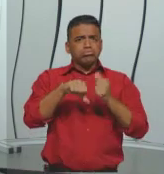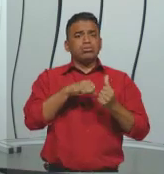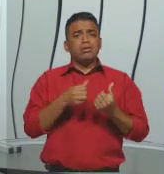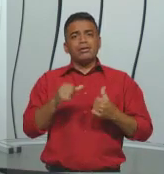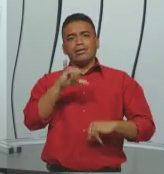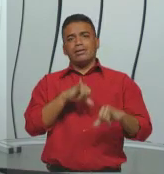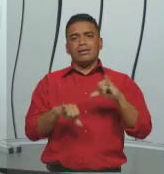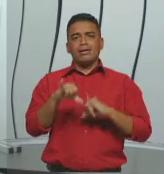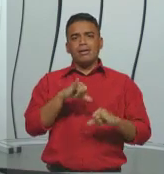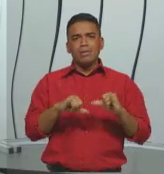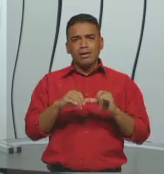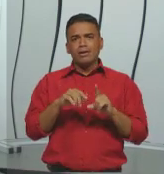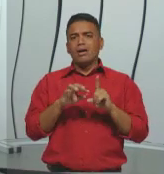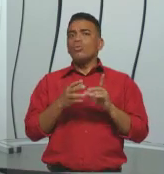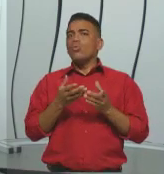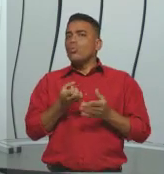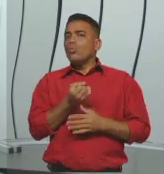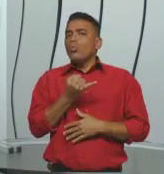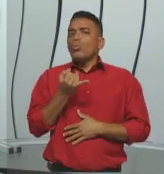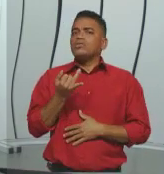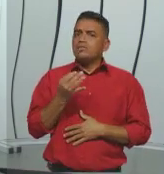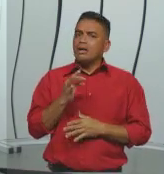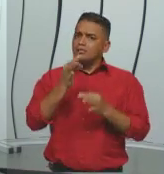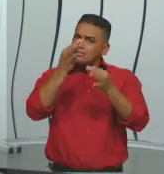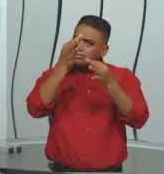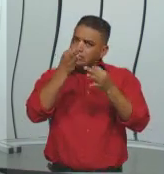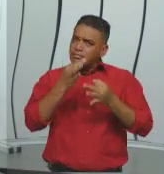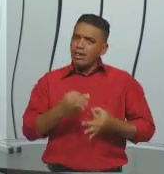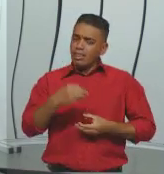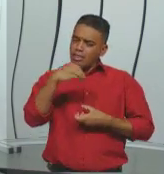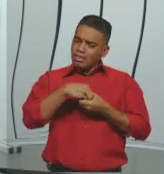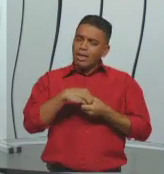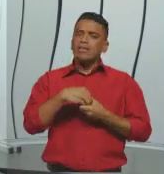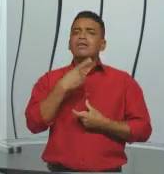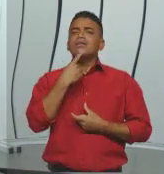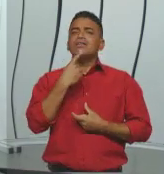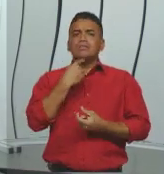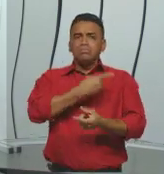manter os níveis adequados de cálcio no nosso sangue.